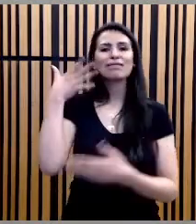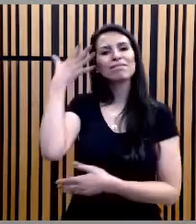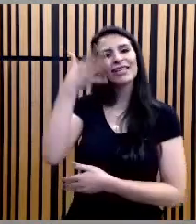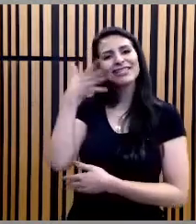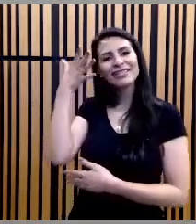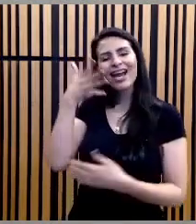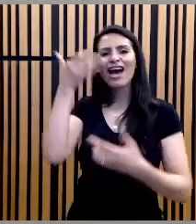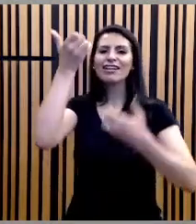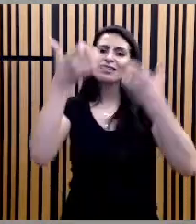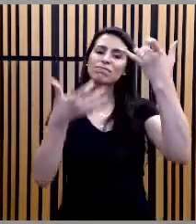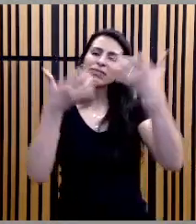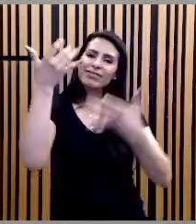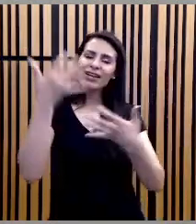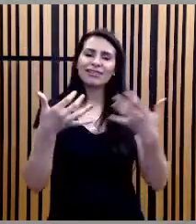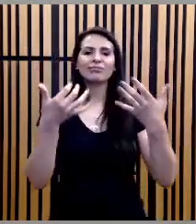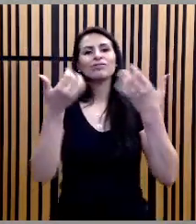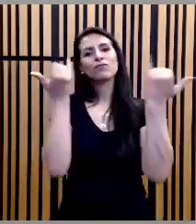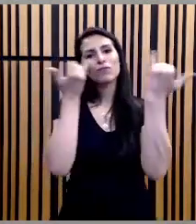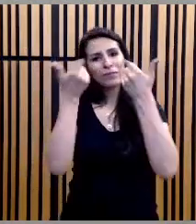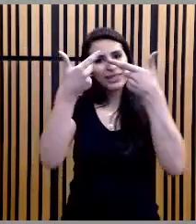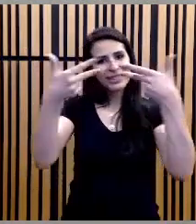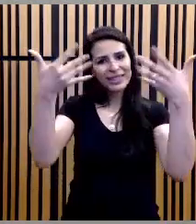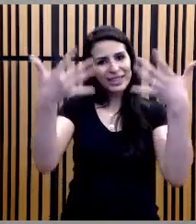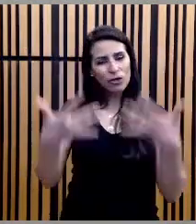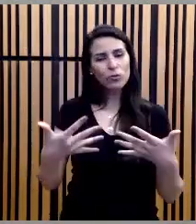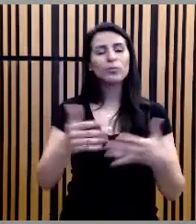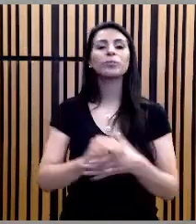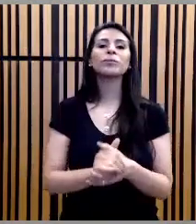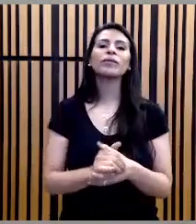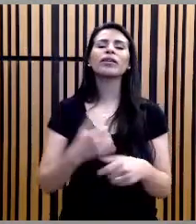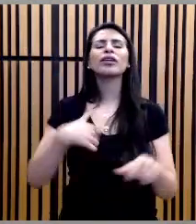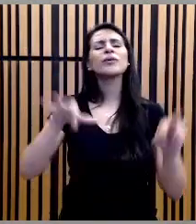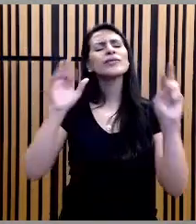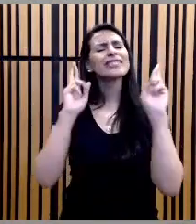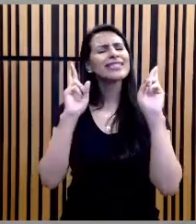trazer essas informações. E